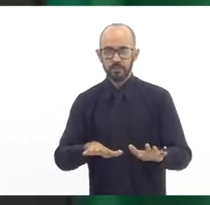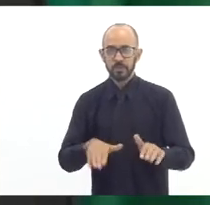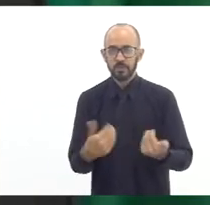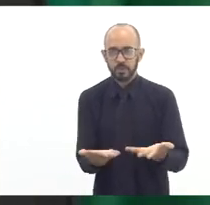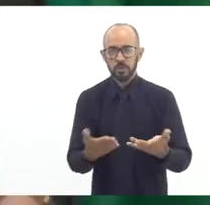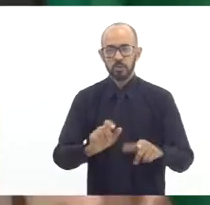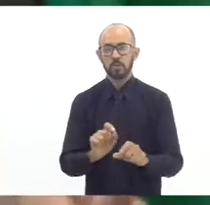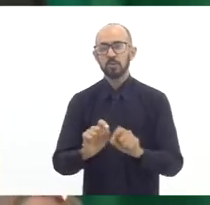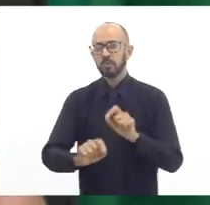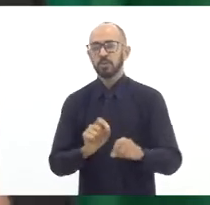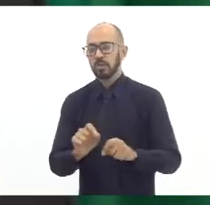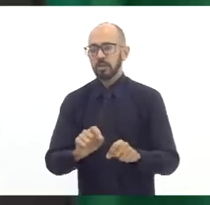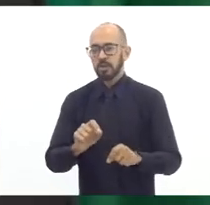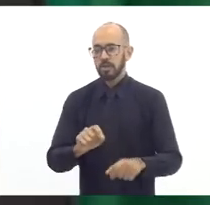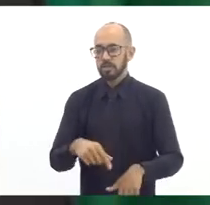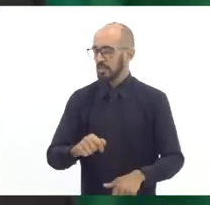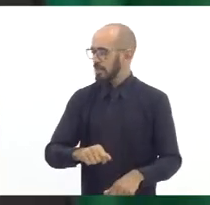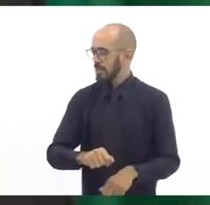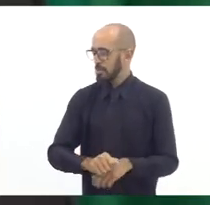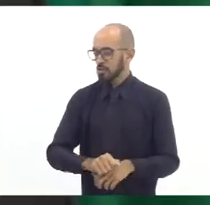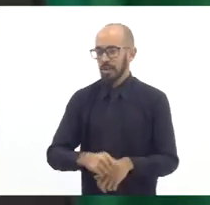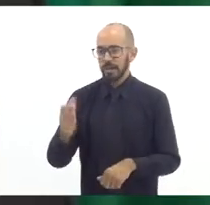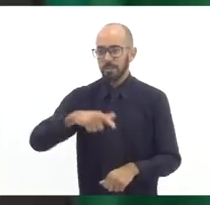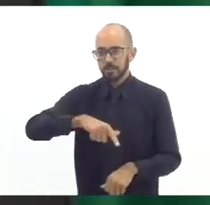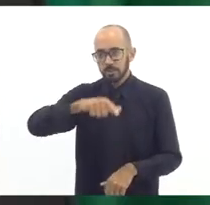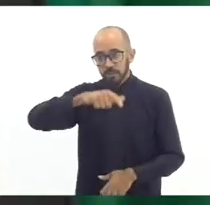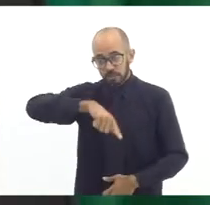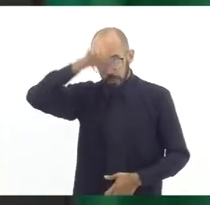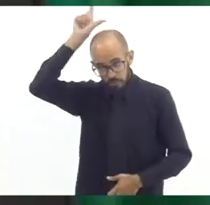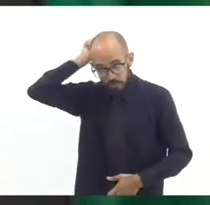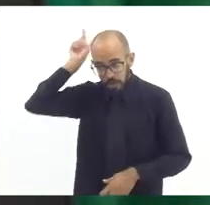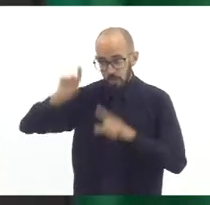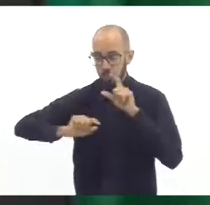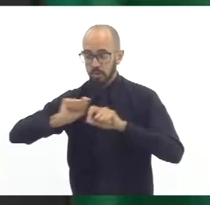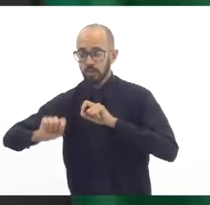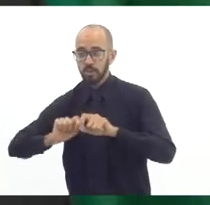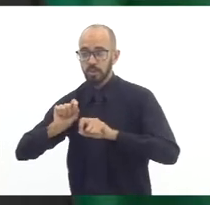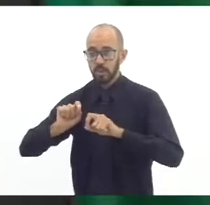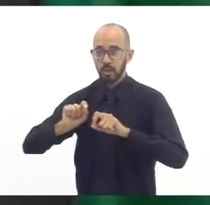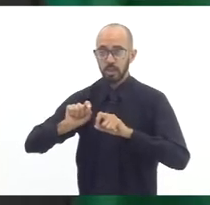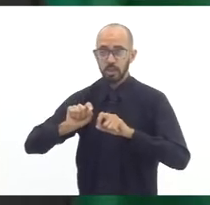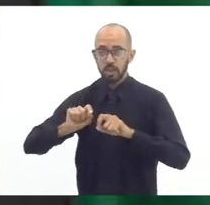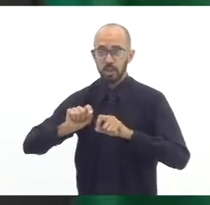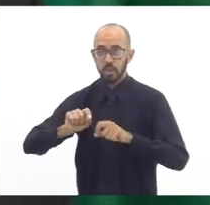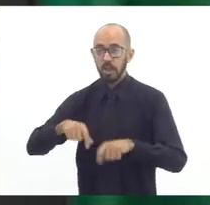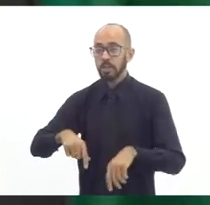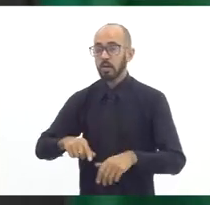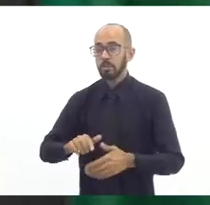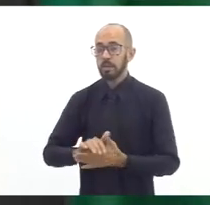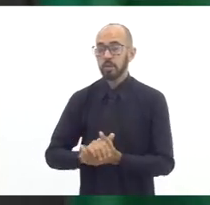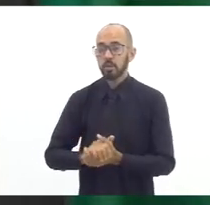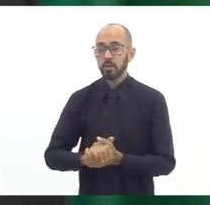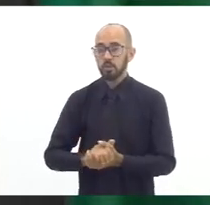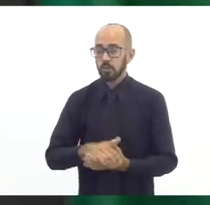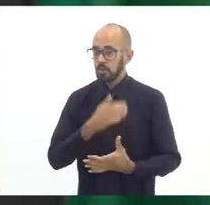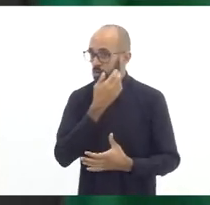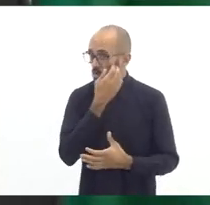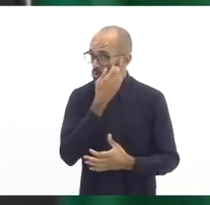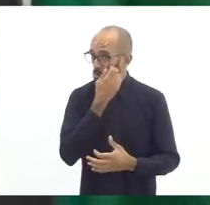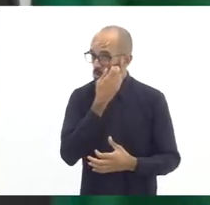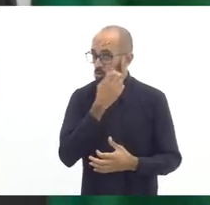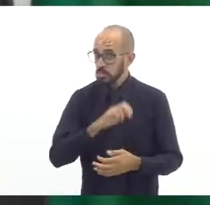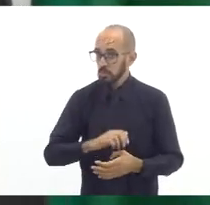também, deputado Luiz Paulo, Vossa Excelência vai se lembrar que tentou transitar por essa casa